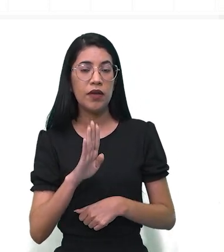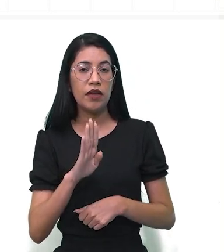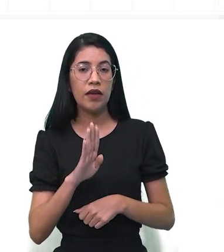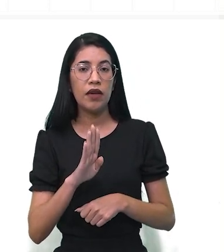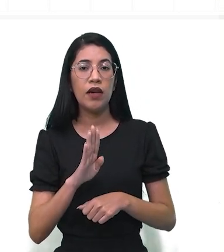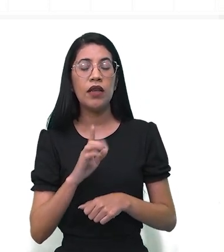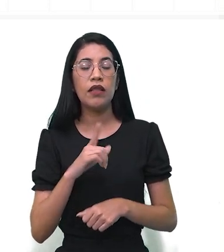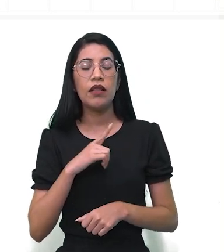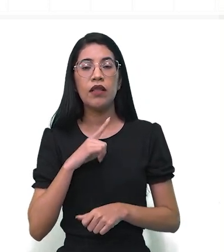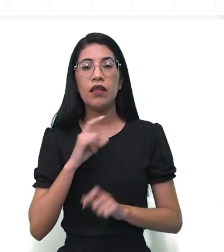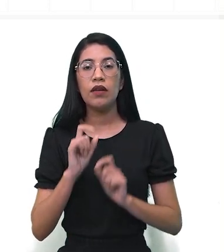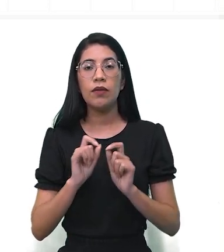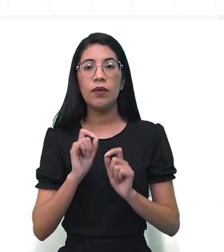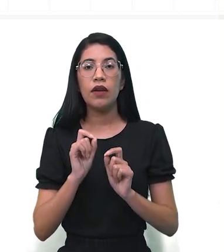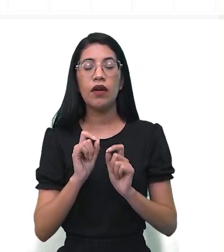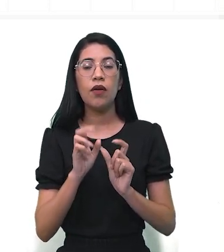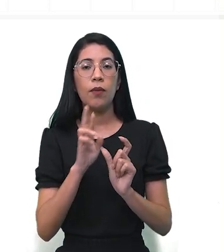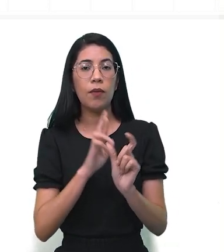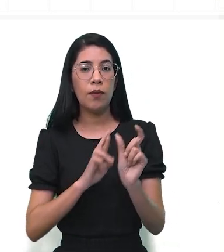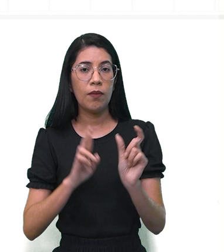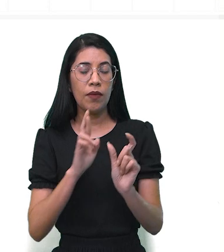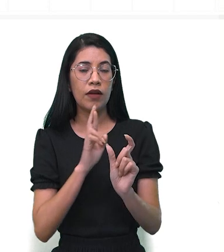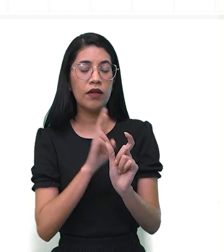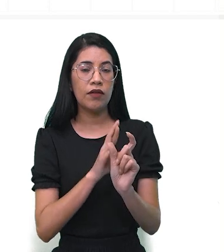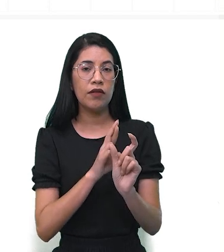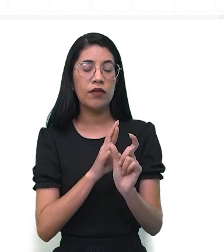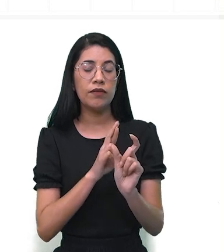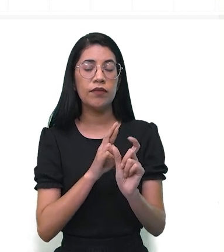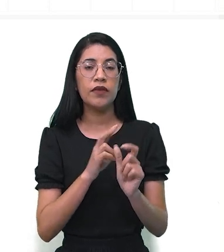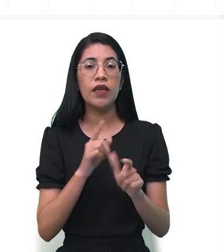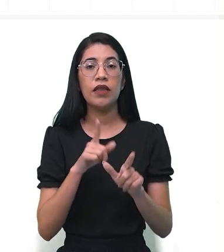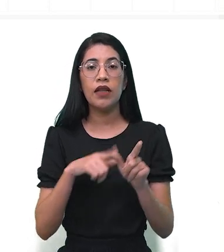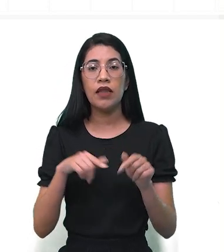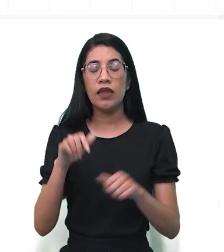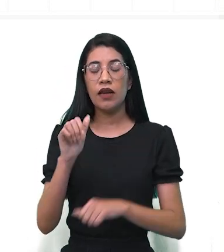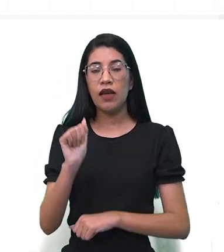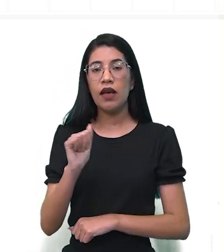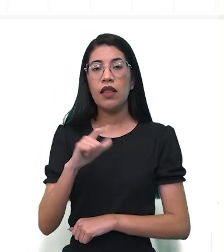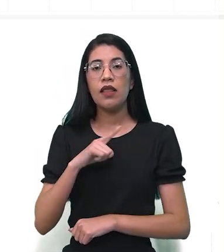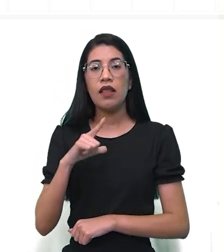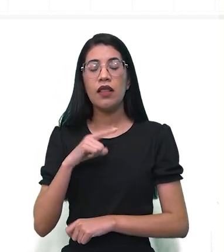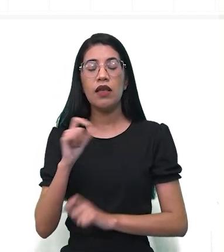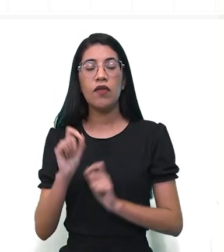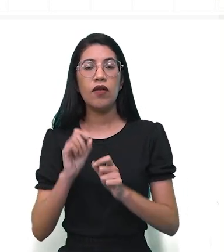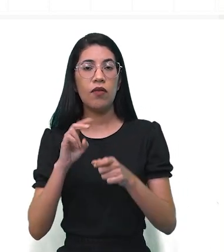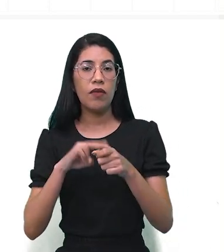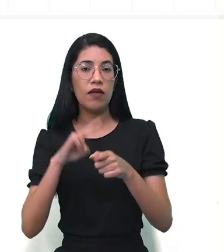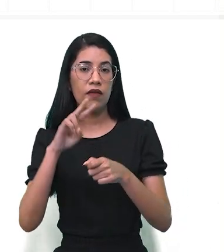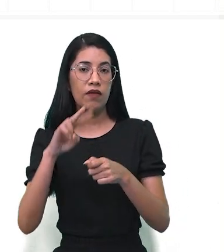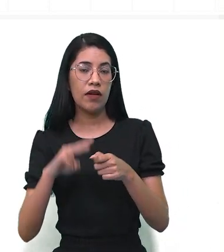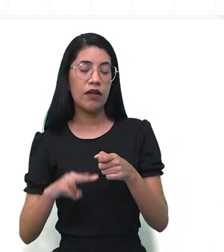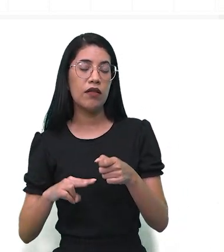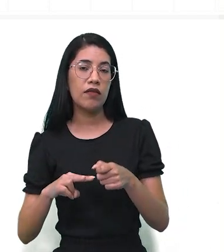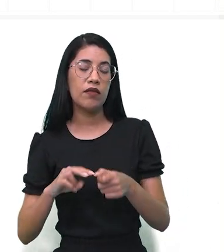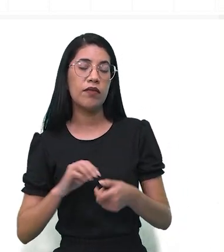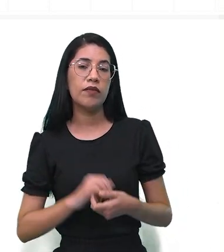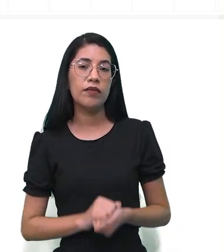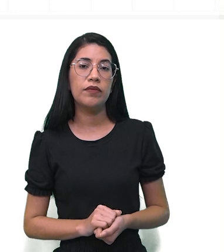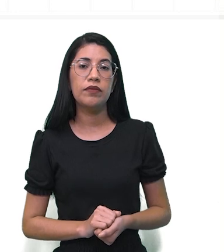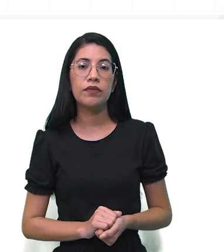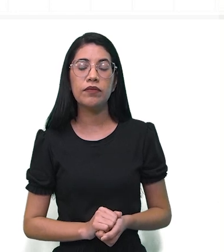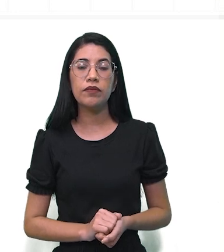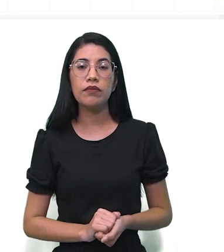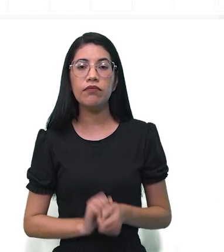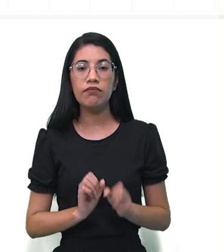aqui, nós temos uma incógnita. E na letra A nós temos uma variável. Tudo